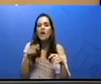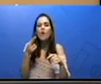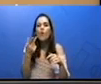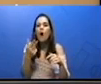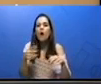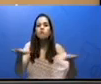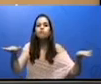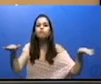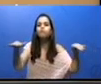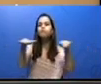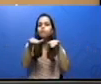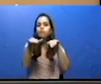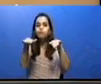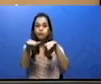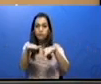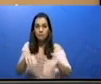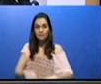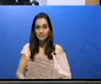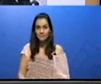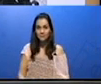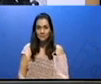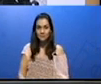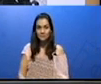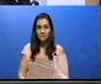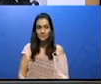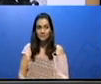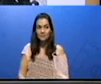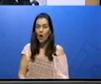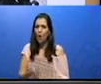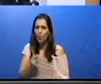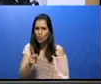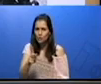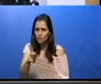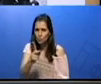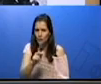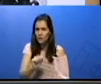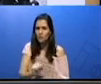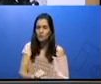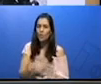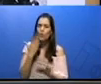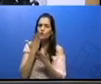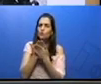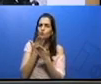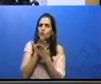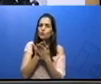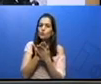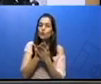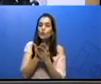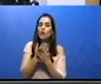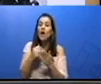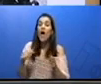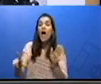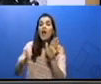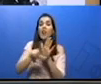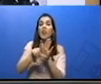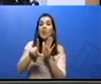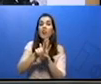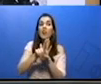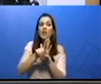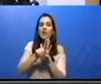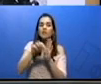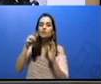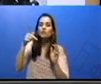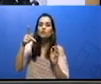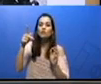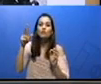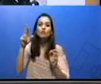massa total dos produtos. Continuando, né, os seus estudos e as suas ideias, veio a lei de Prost, ou lei das